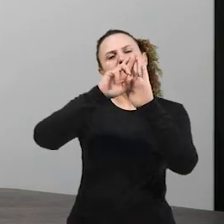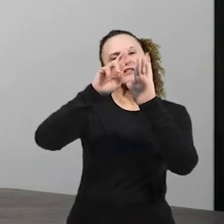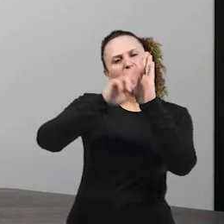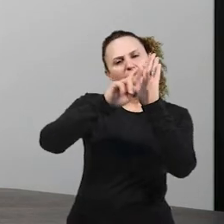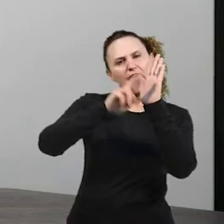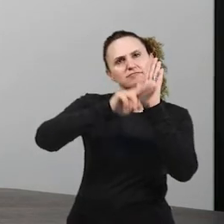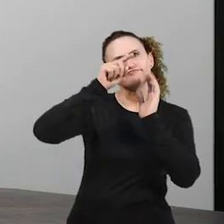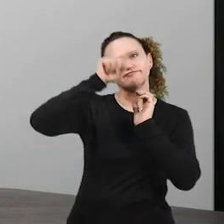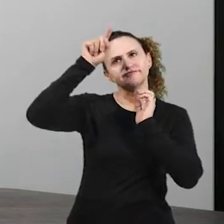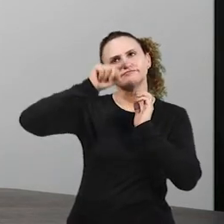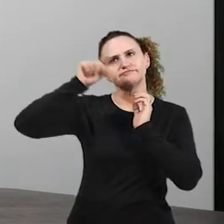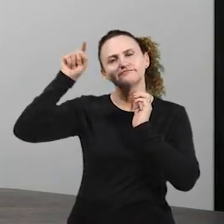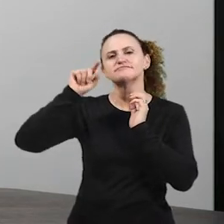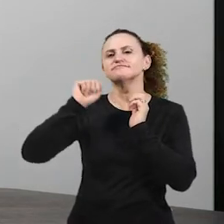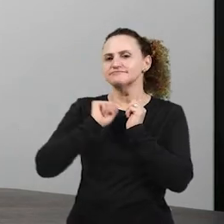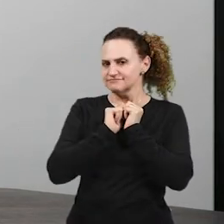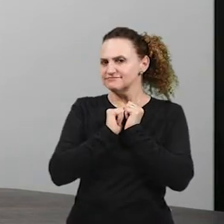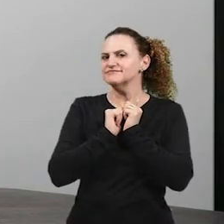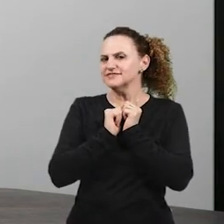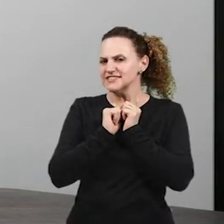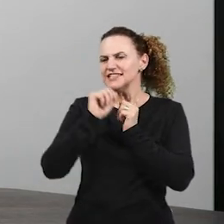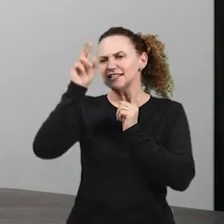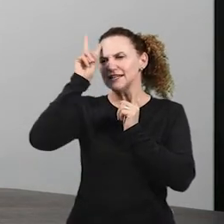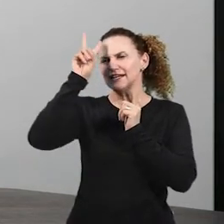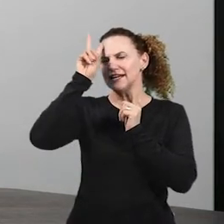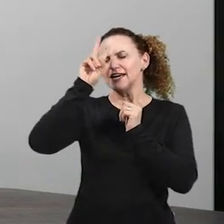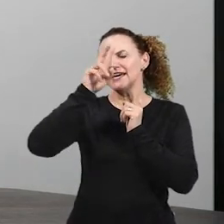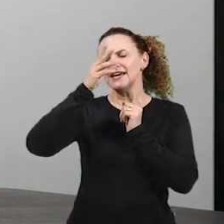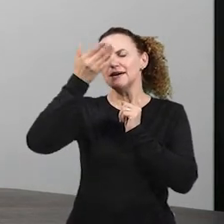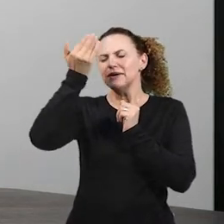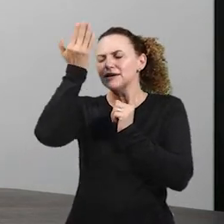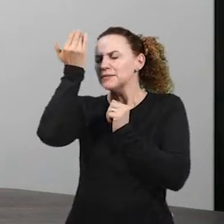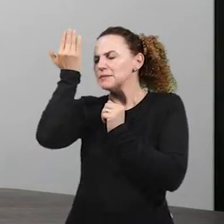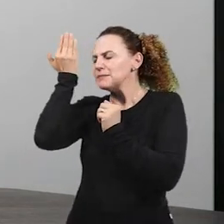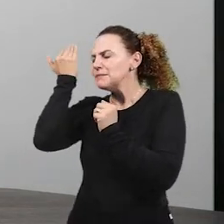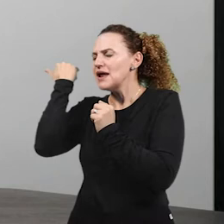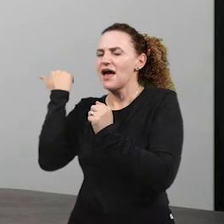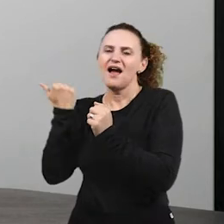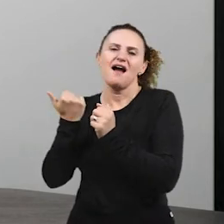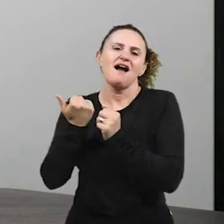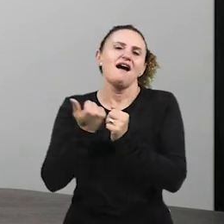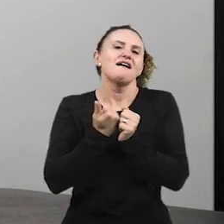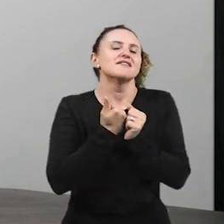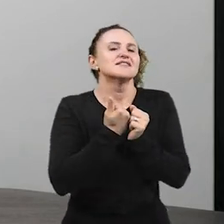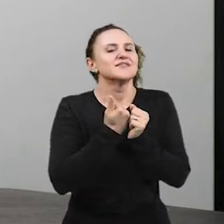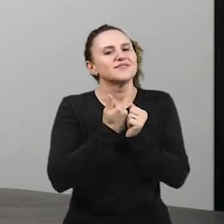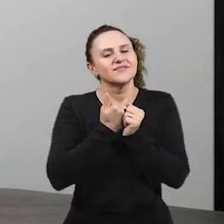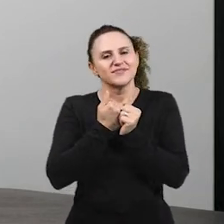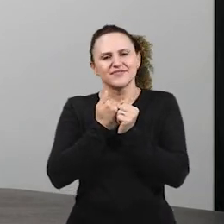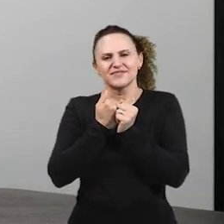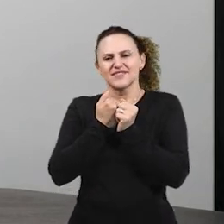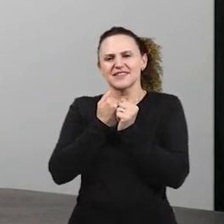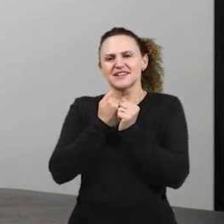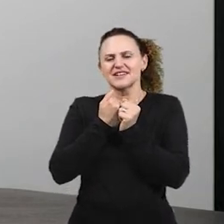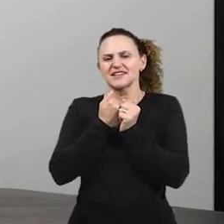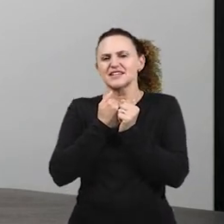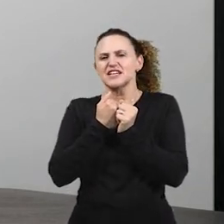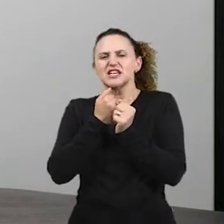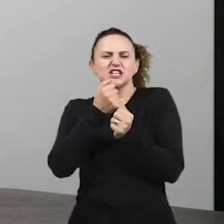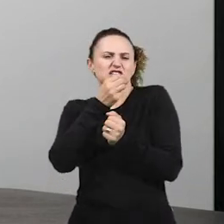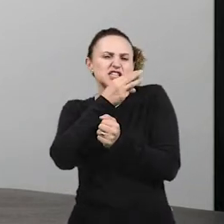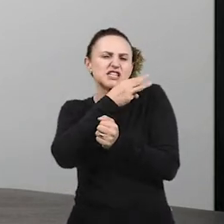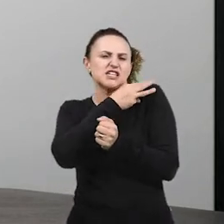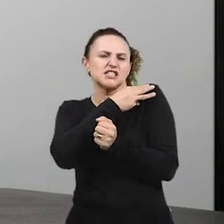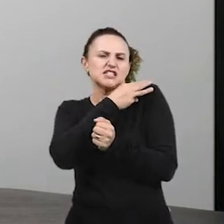acentuação tá vamos lá no sexto ano lá também nos en é